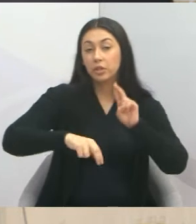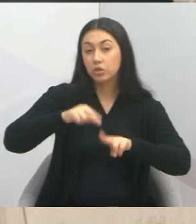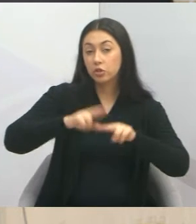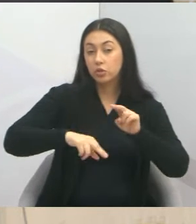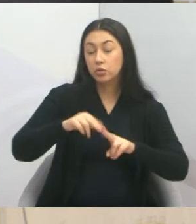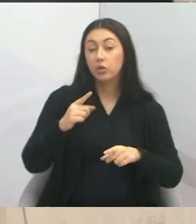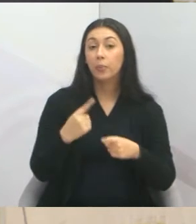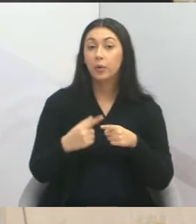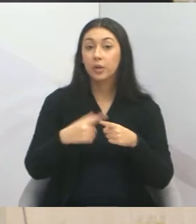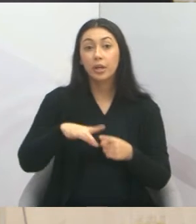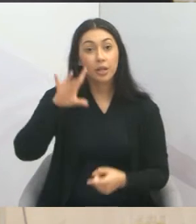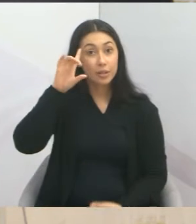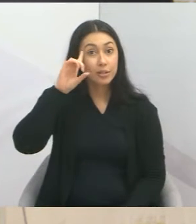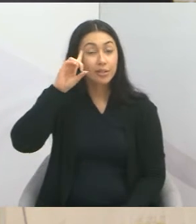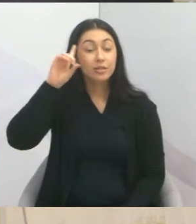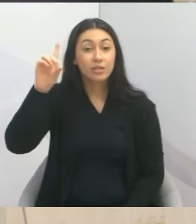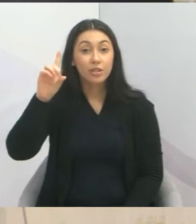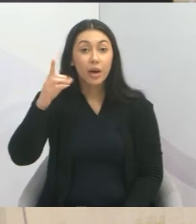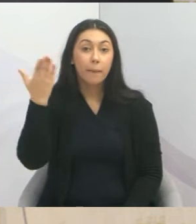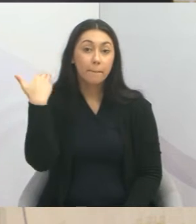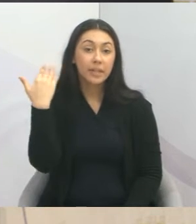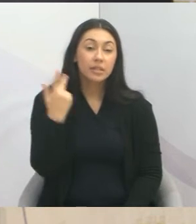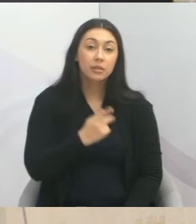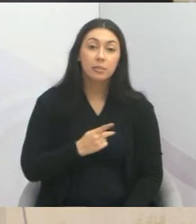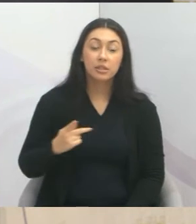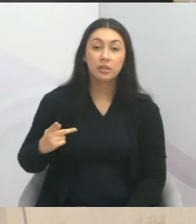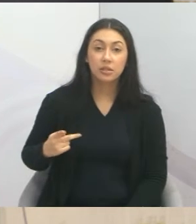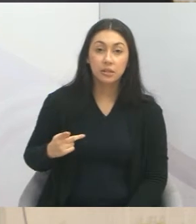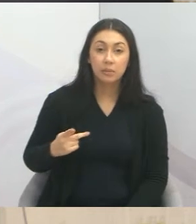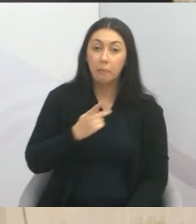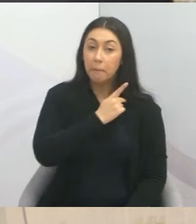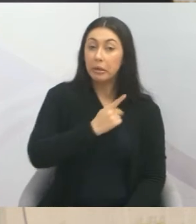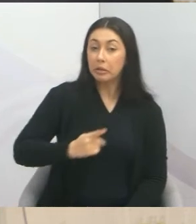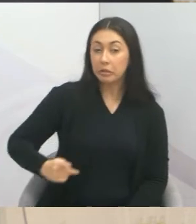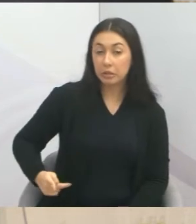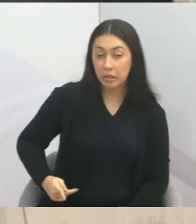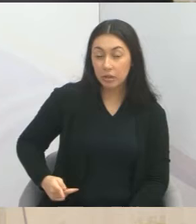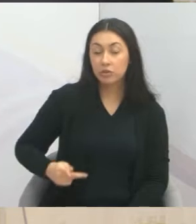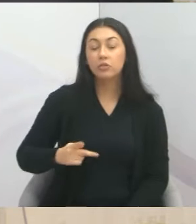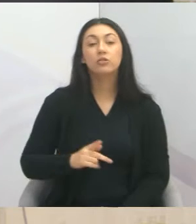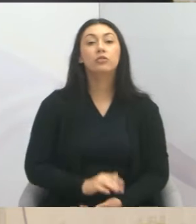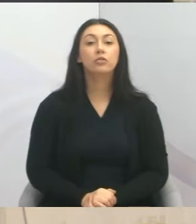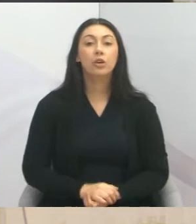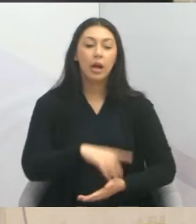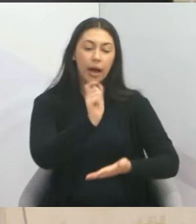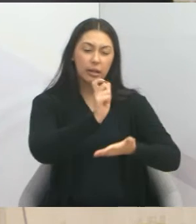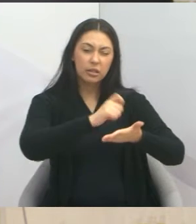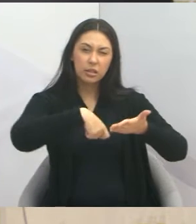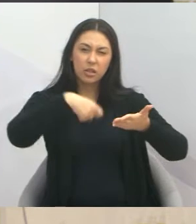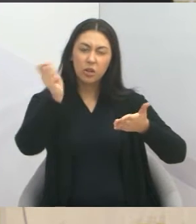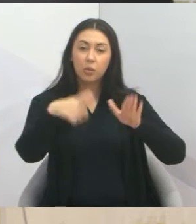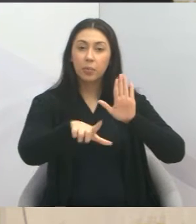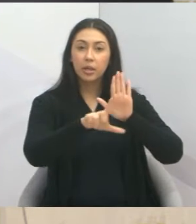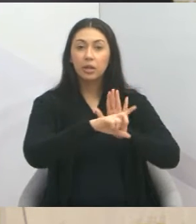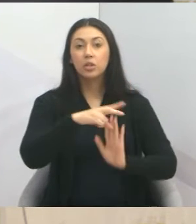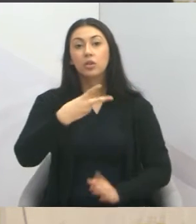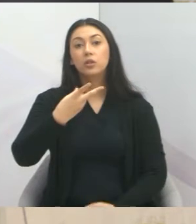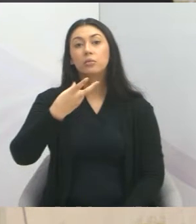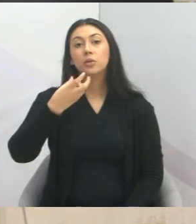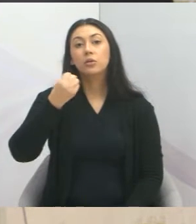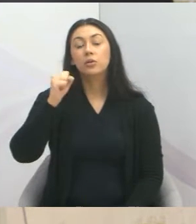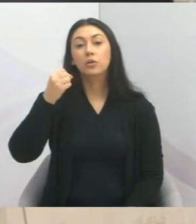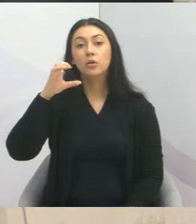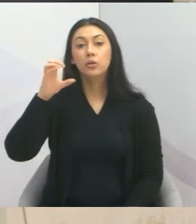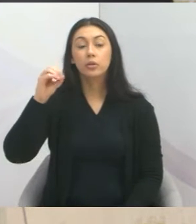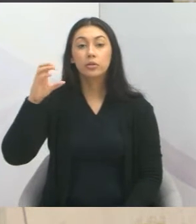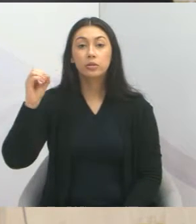foi nessa data que o então Presidente Juscelino Kubitschek em 1956 assinou a Lei 2800/56